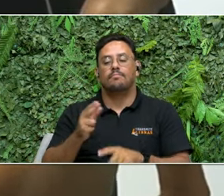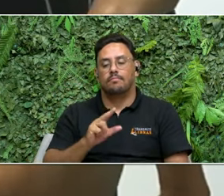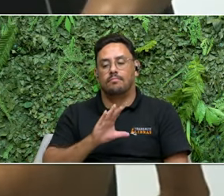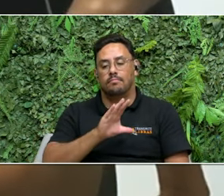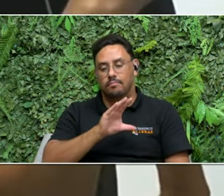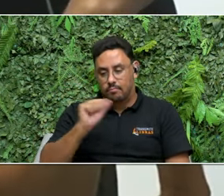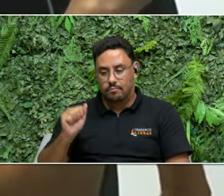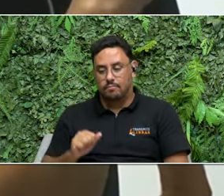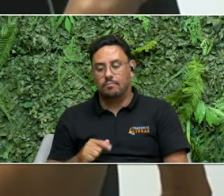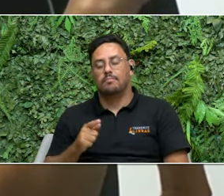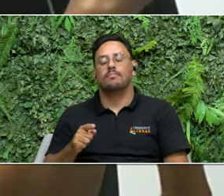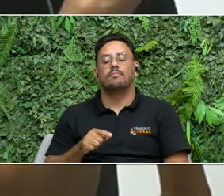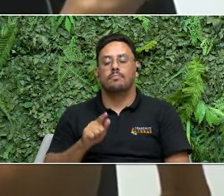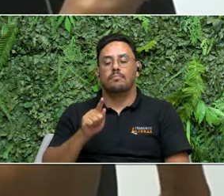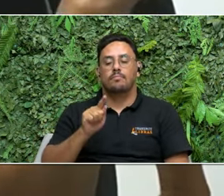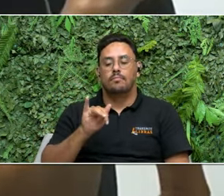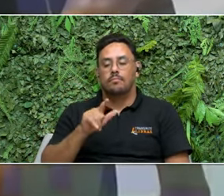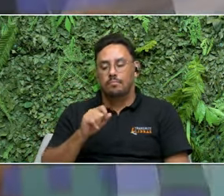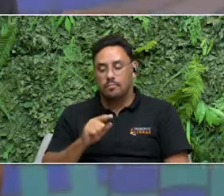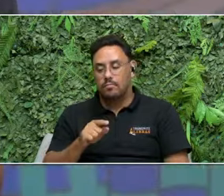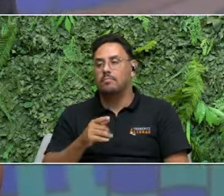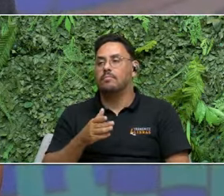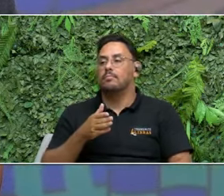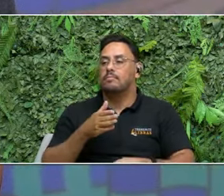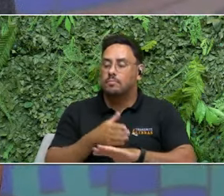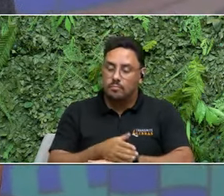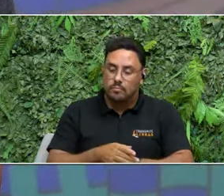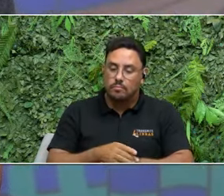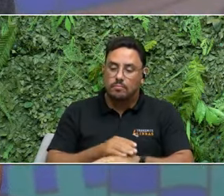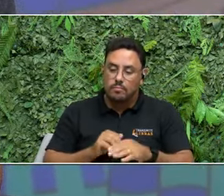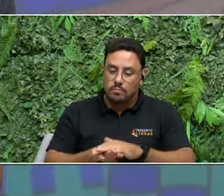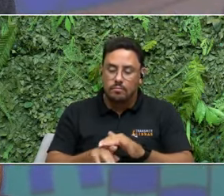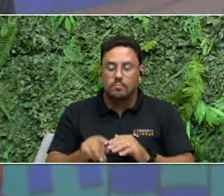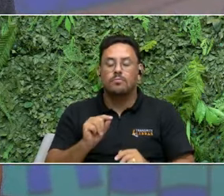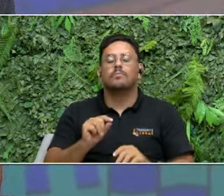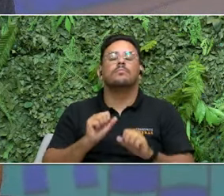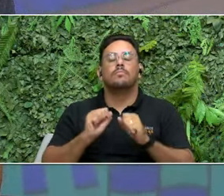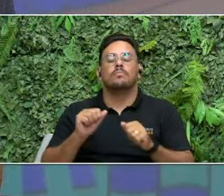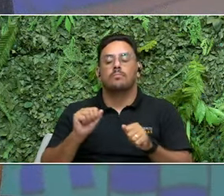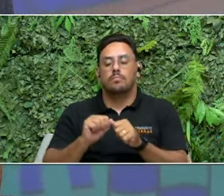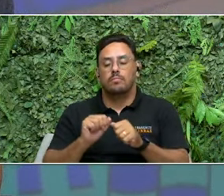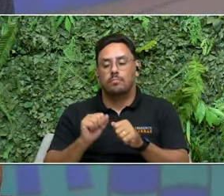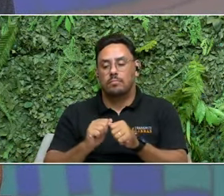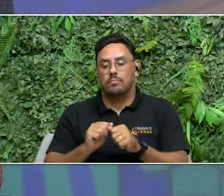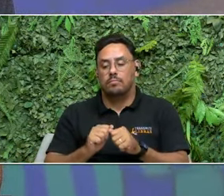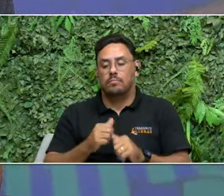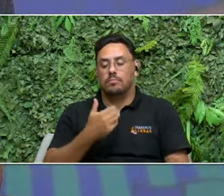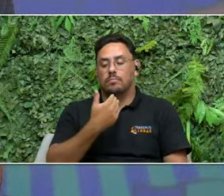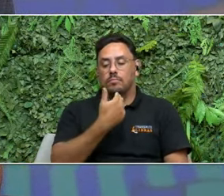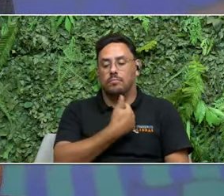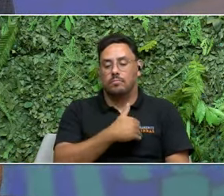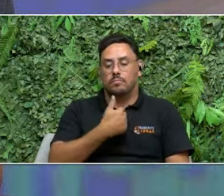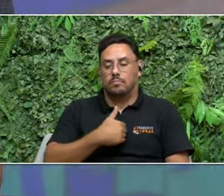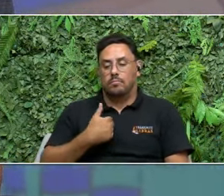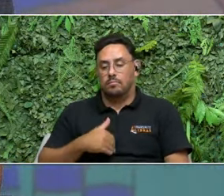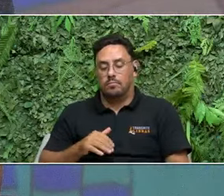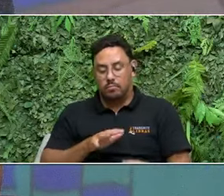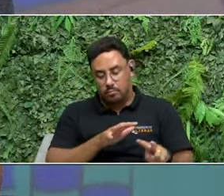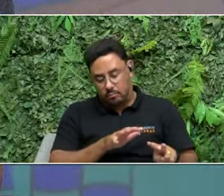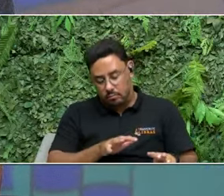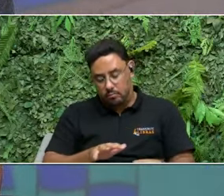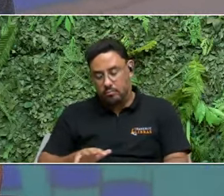próxima semana e para você Gilbert eu aguardei esta pergunta o que pode fazer o Atlético durante a